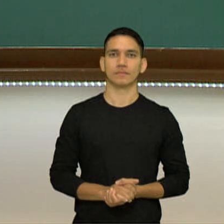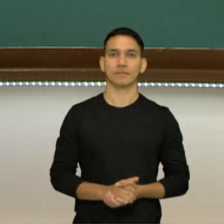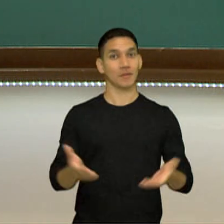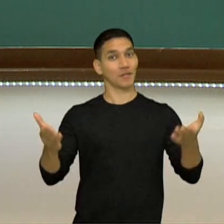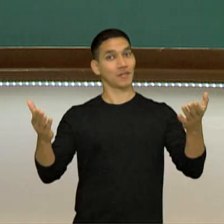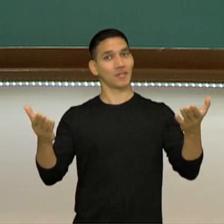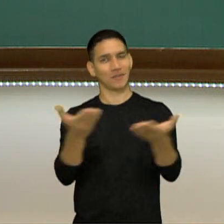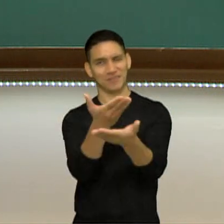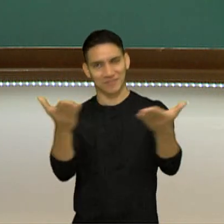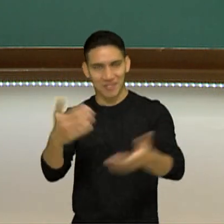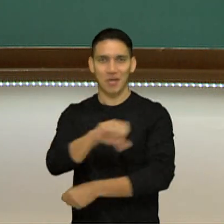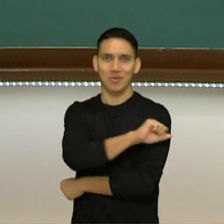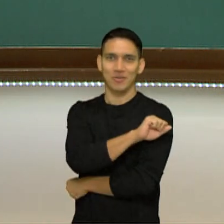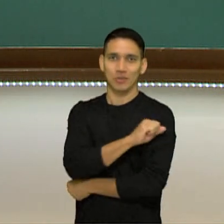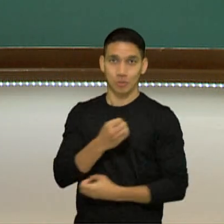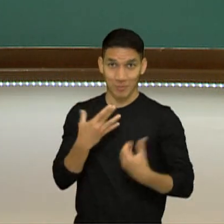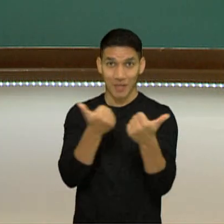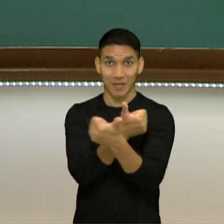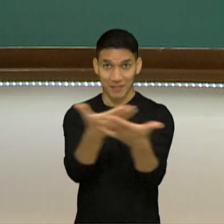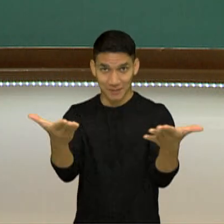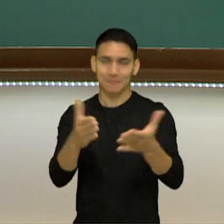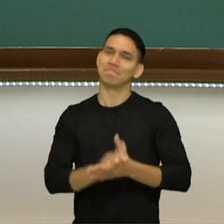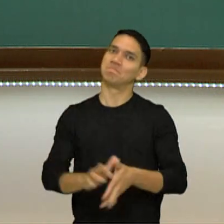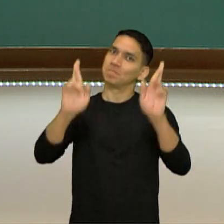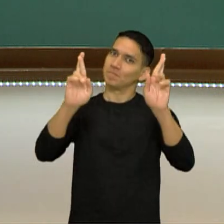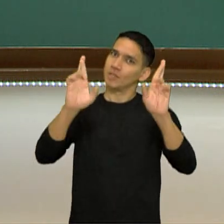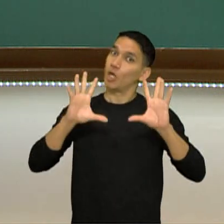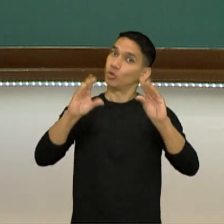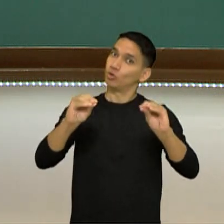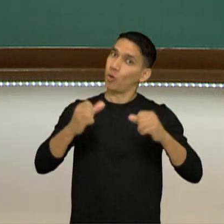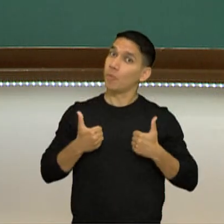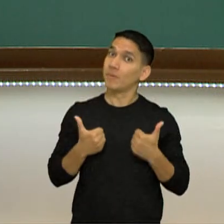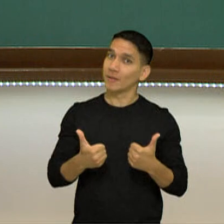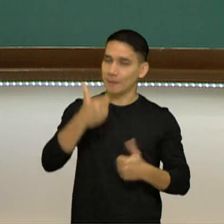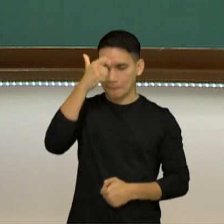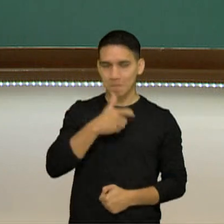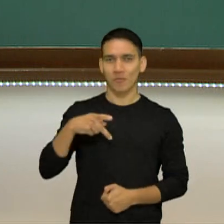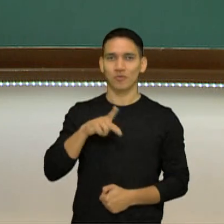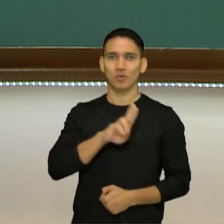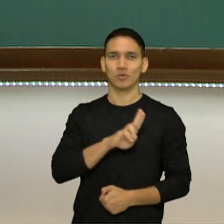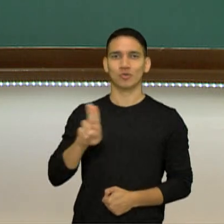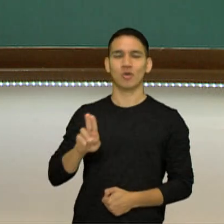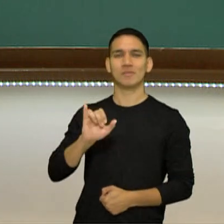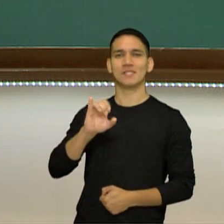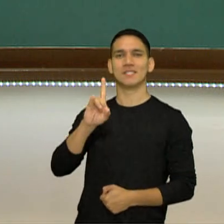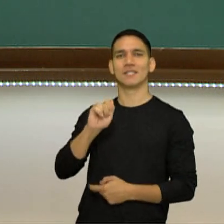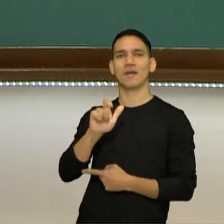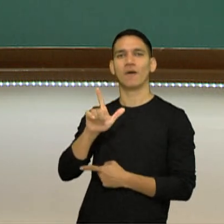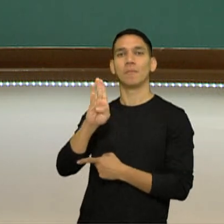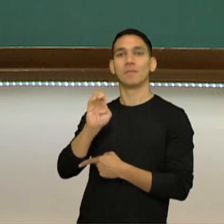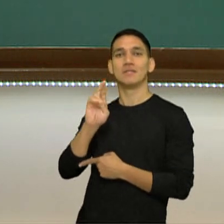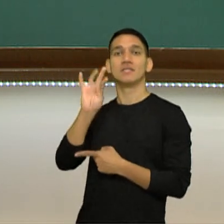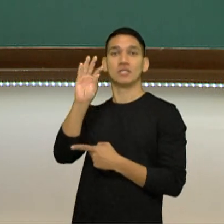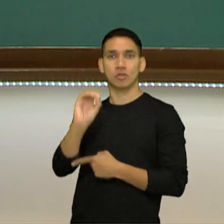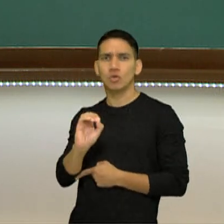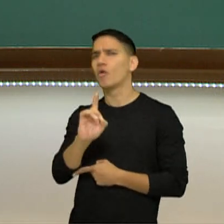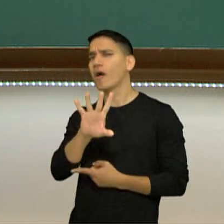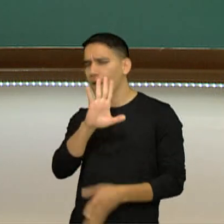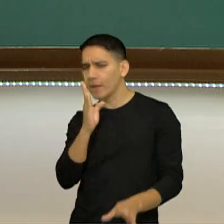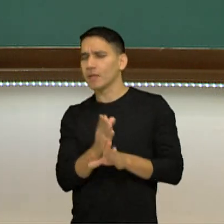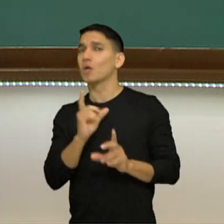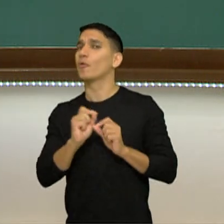E aí, pessoal do oitavo ano, tudo bem com vocês? Espero que estejam todos bem. Aqui é o professor Hidalberto e vamos descobrir o que nós temos na